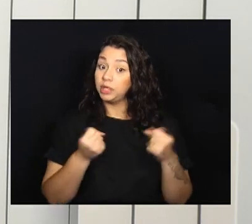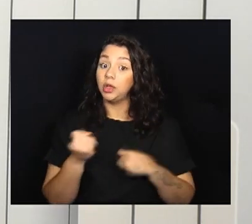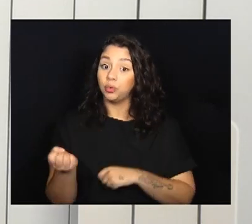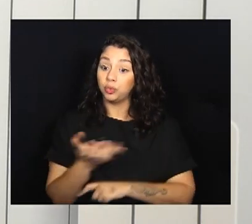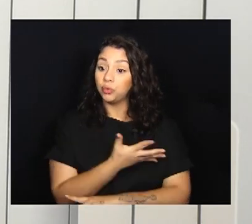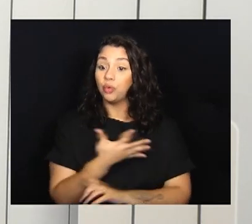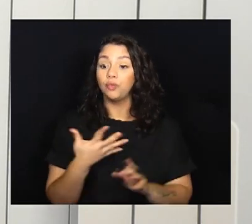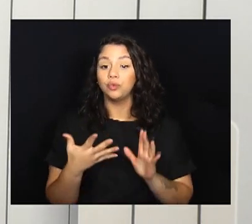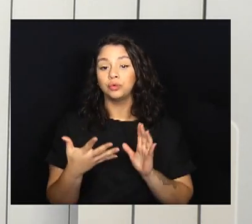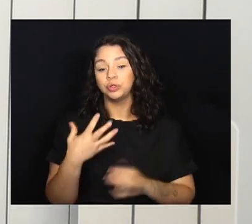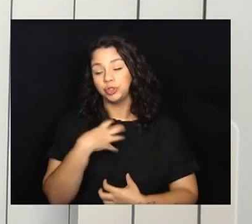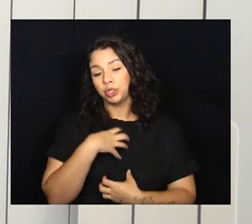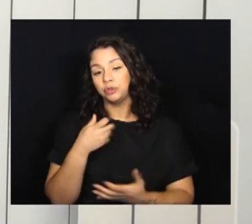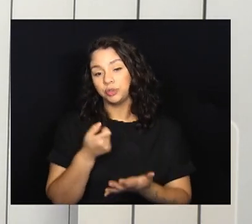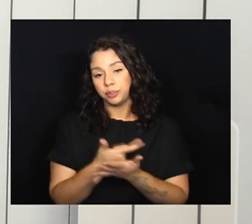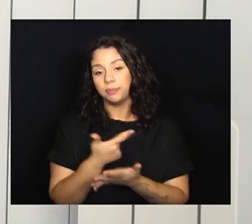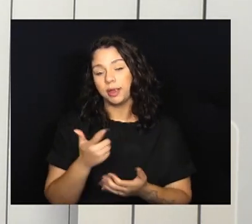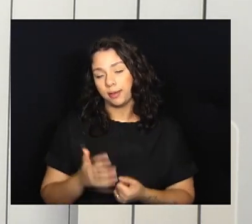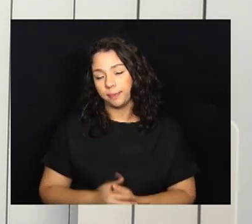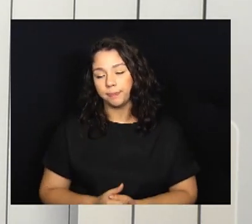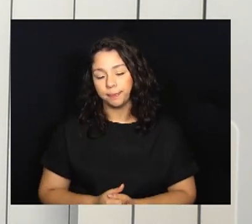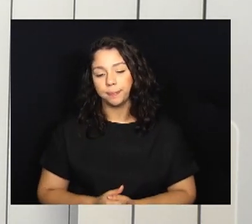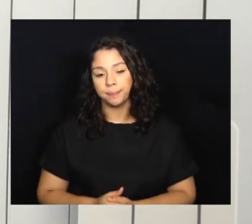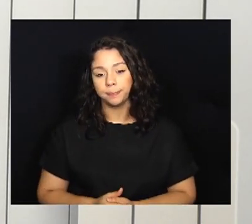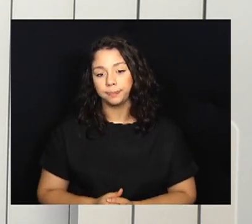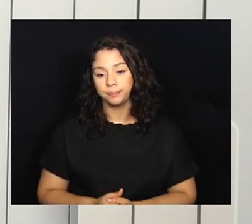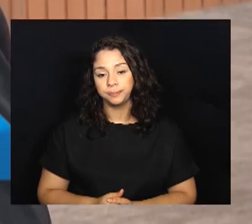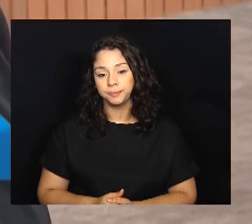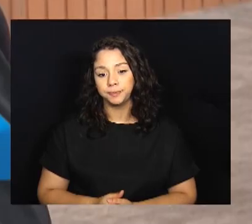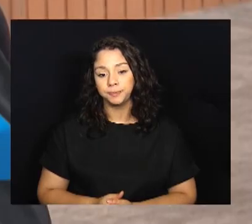de pagamento da tarifa.